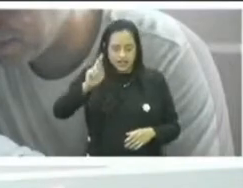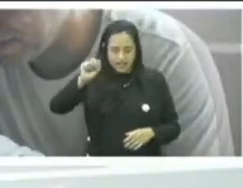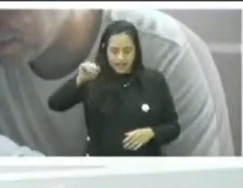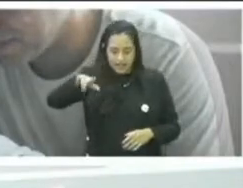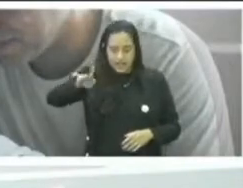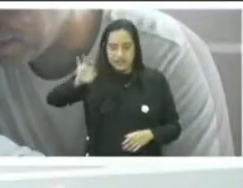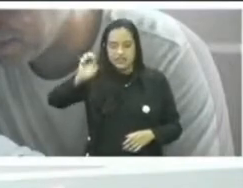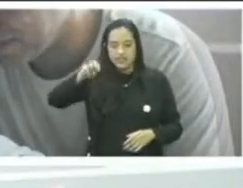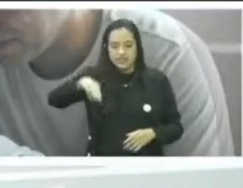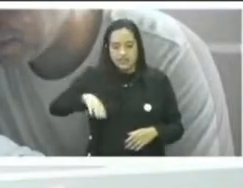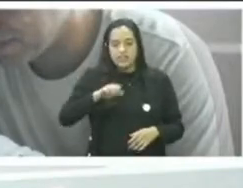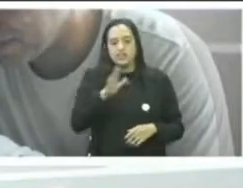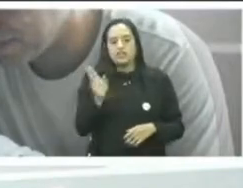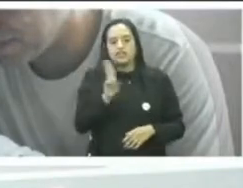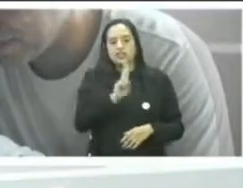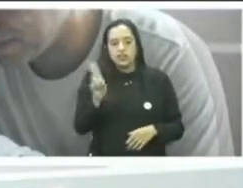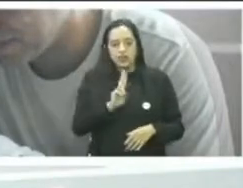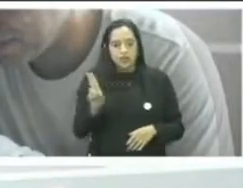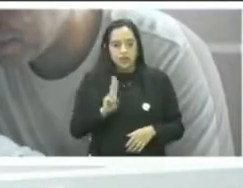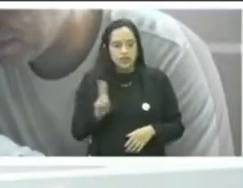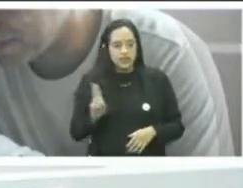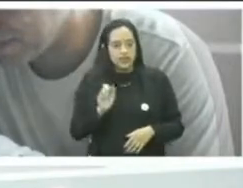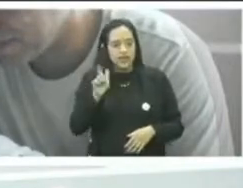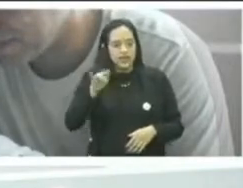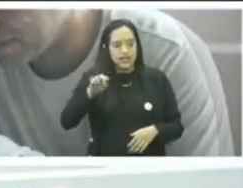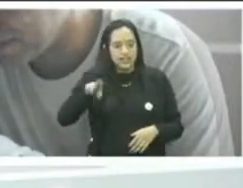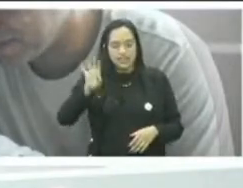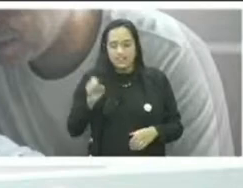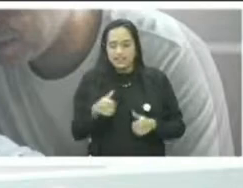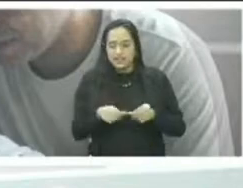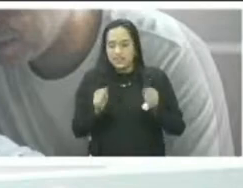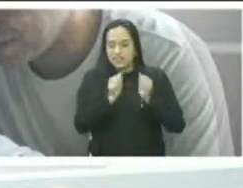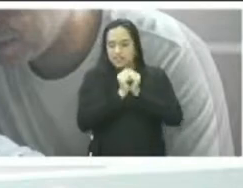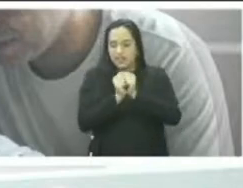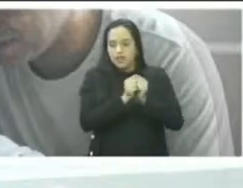ali acompanhando, né, Aline, online.